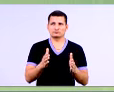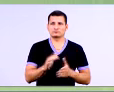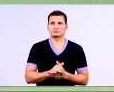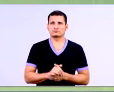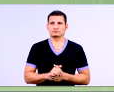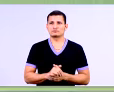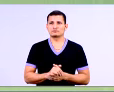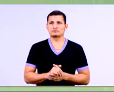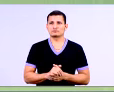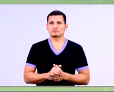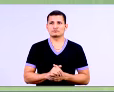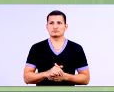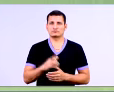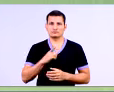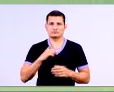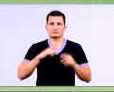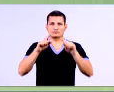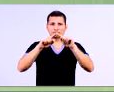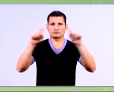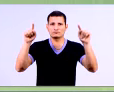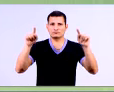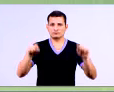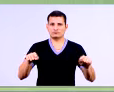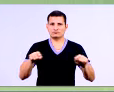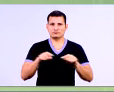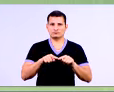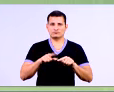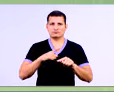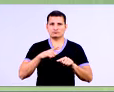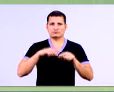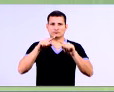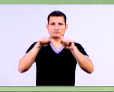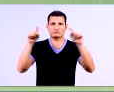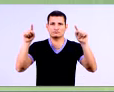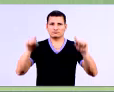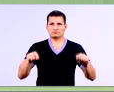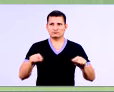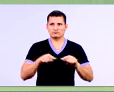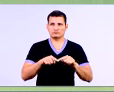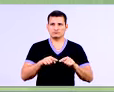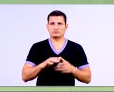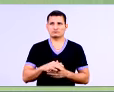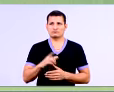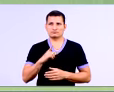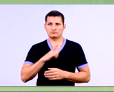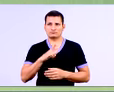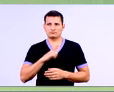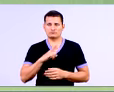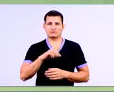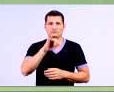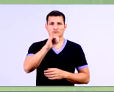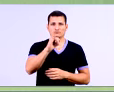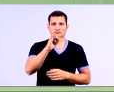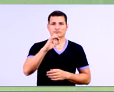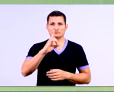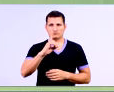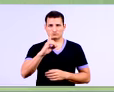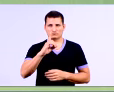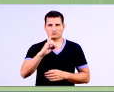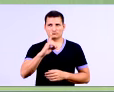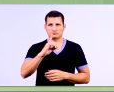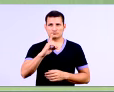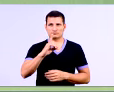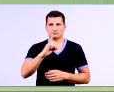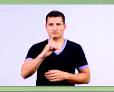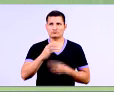possui bordas, caso elas existam, possui uma identificação.